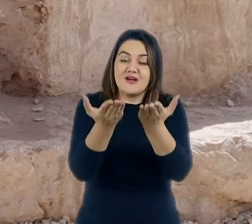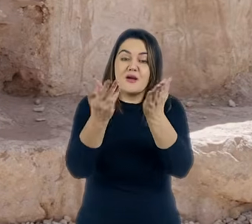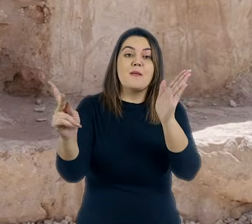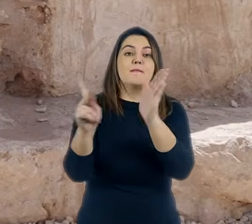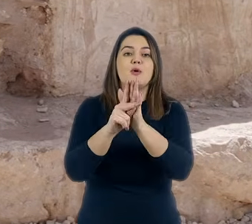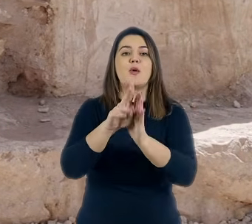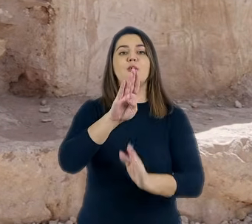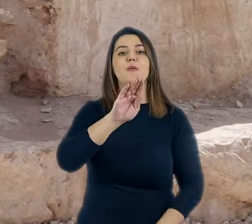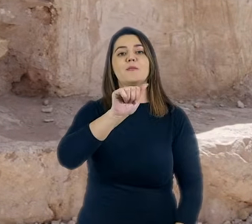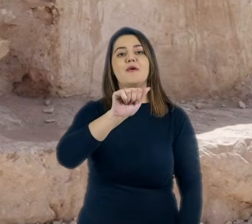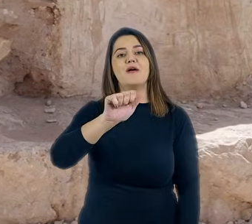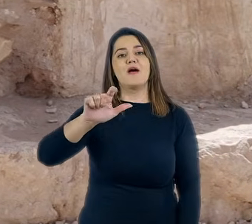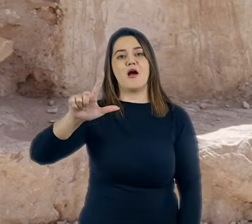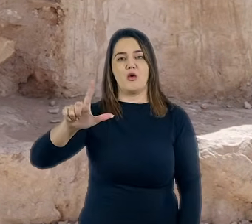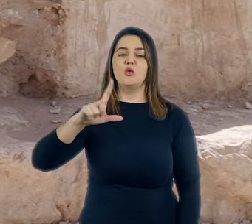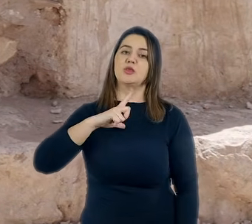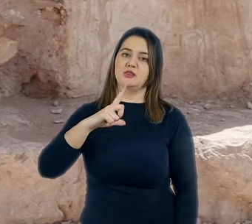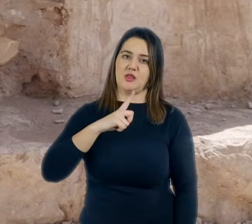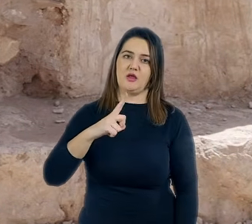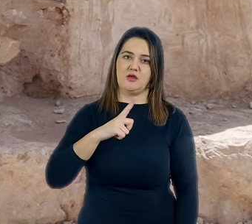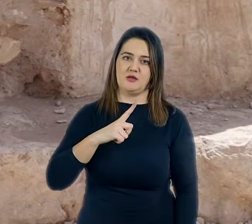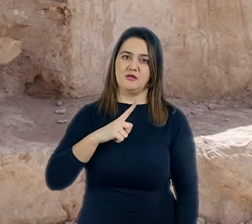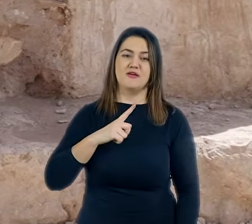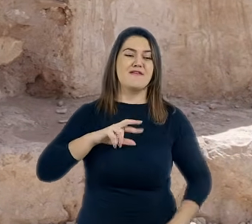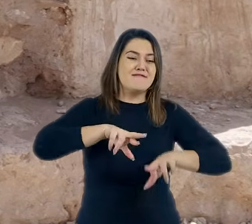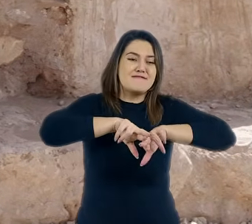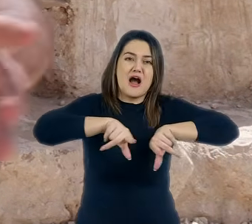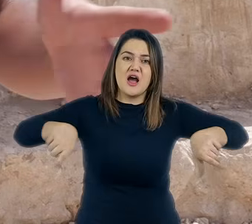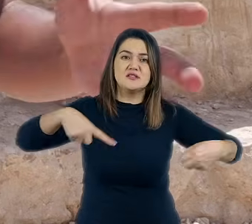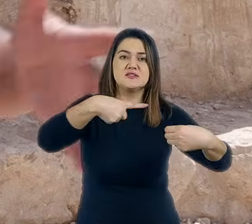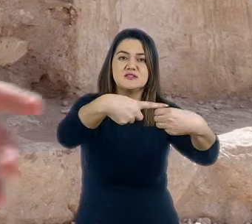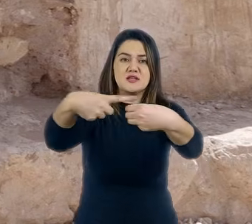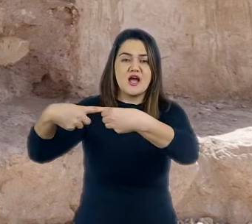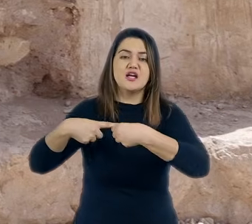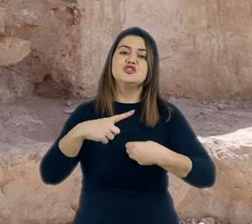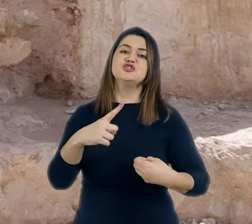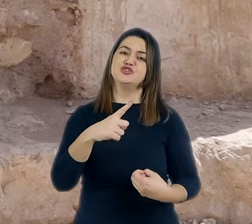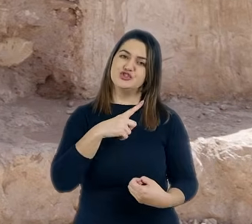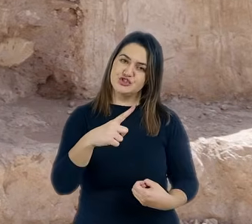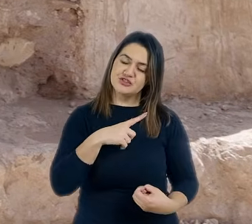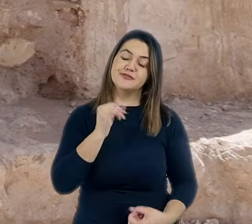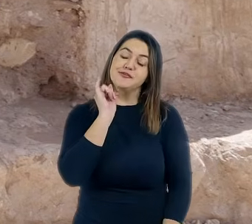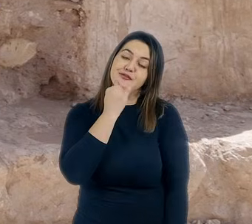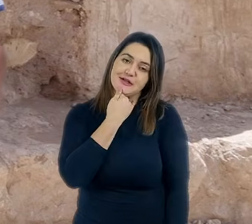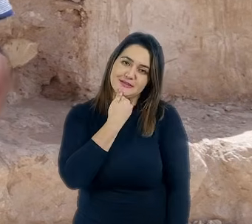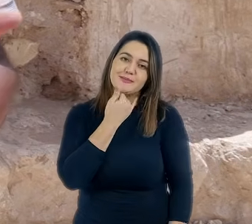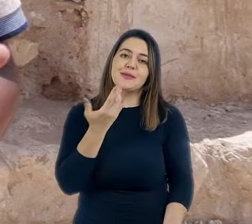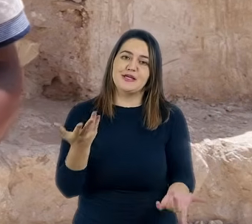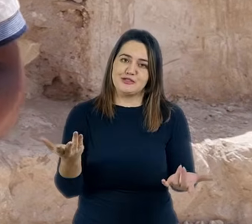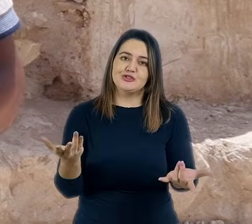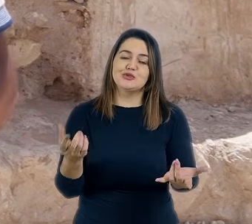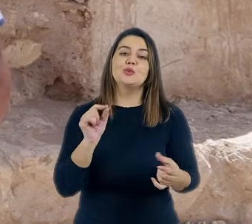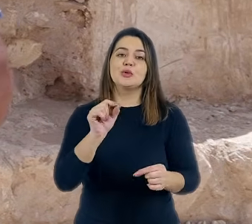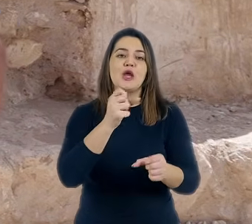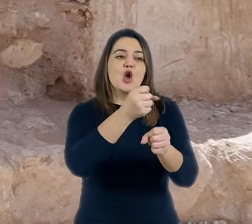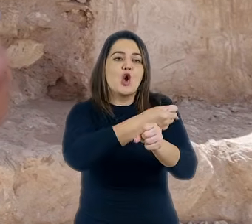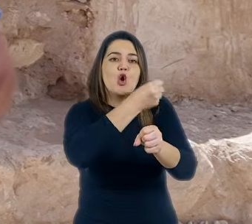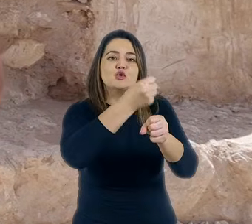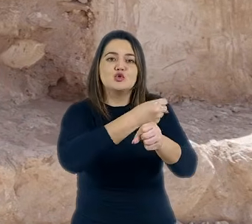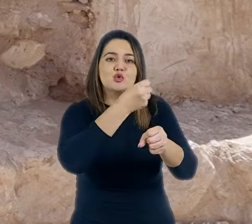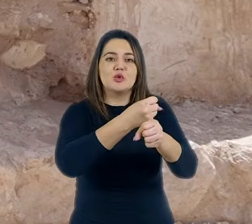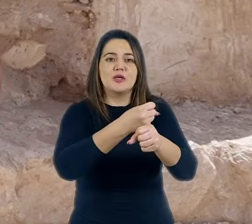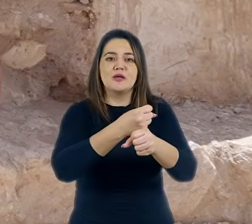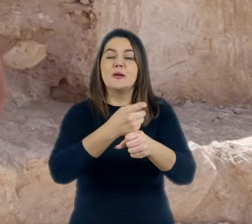em Laquis, mostrando que não apenas em Jerusalém, mas em várias cidades da Judéia havia esse trágico costume,